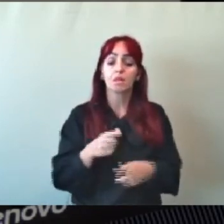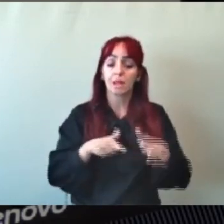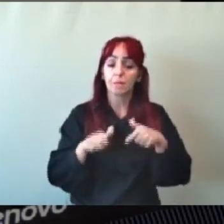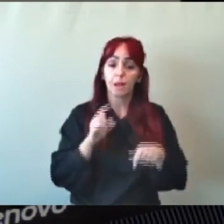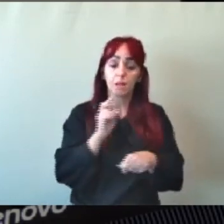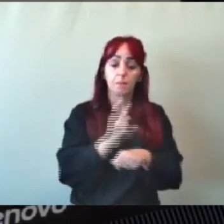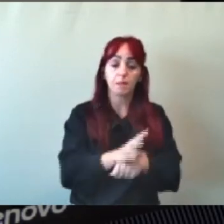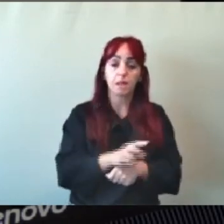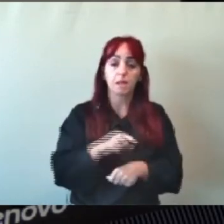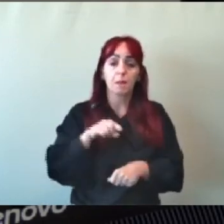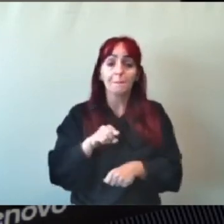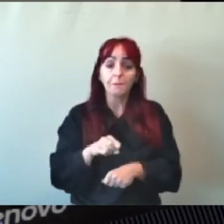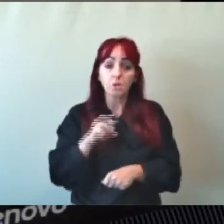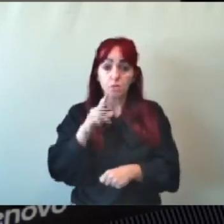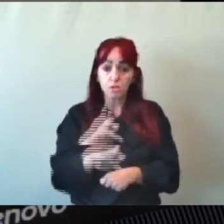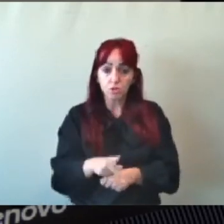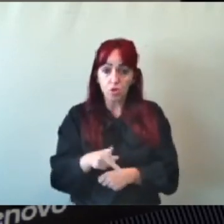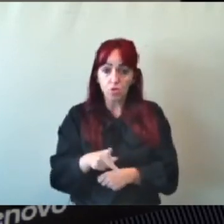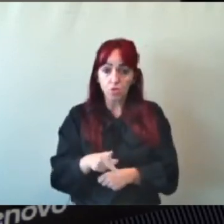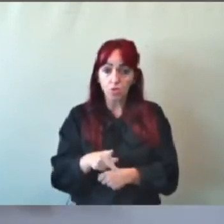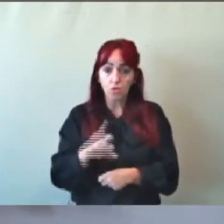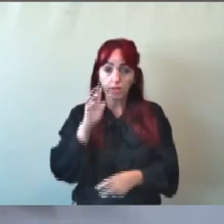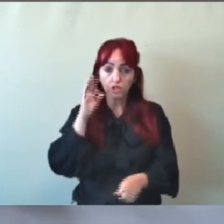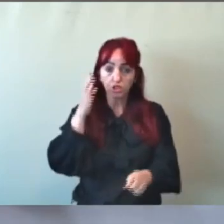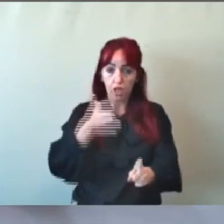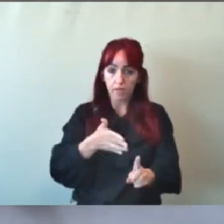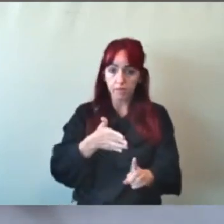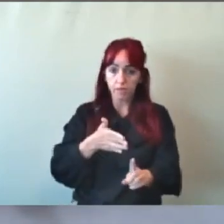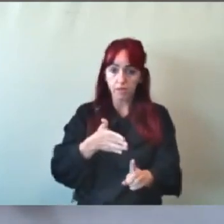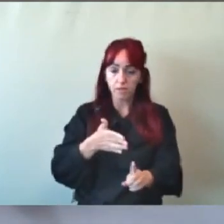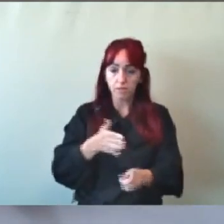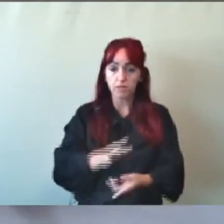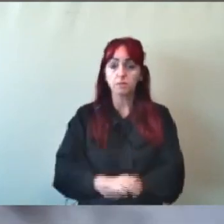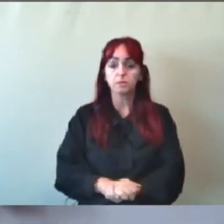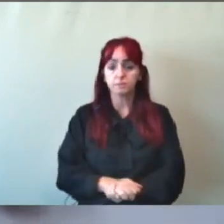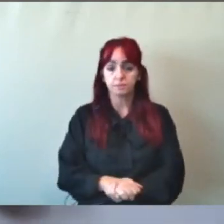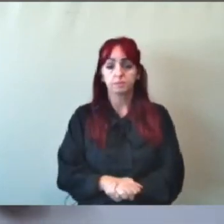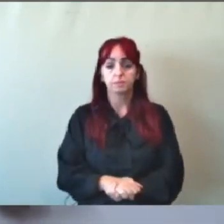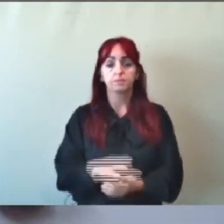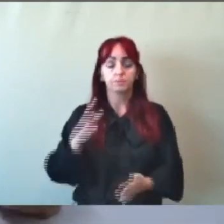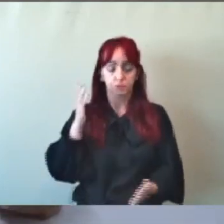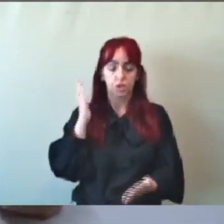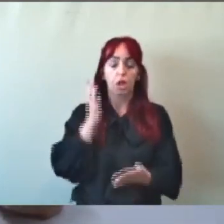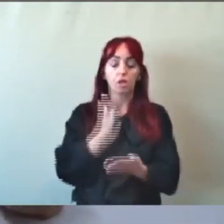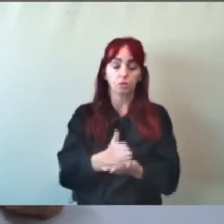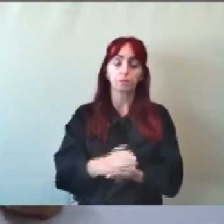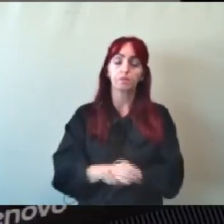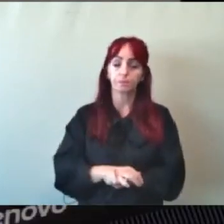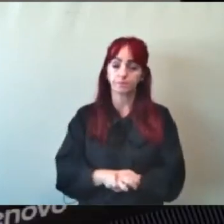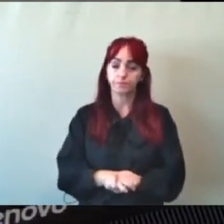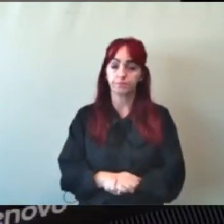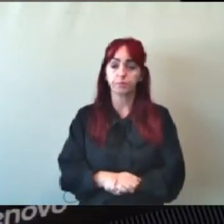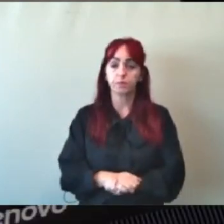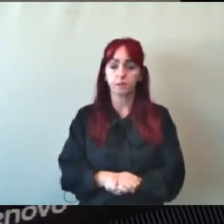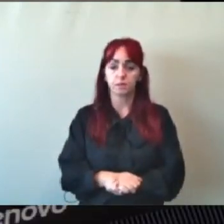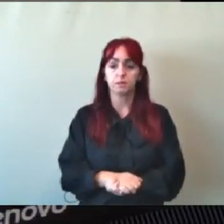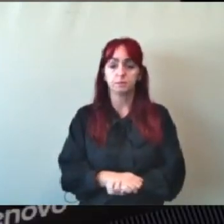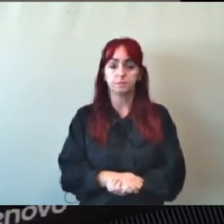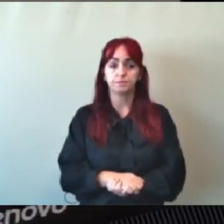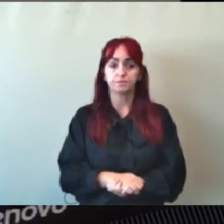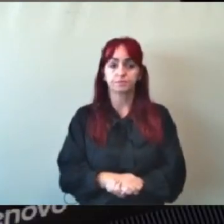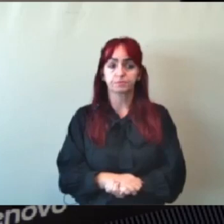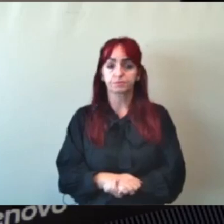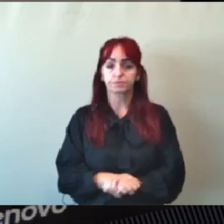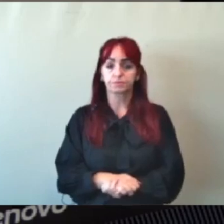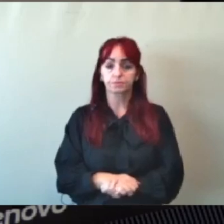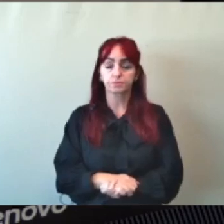né? De forma direta. Direto, né? Direto. Ou seja, indiretamente, 4.000 pessoas,